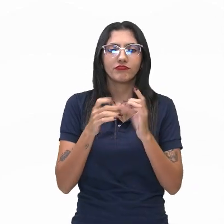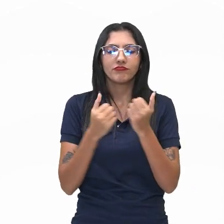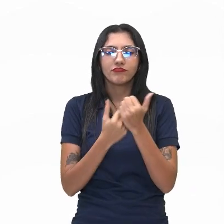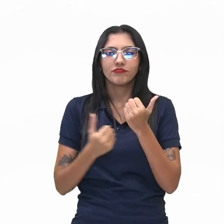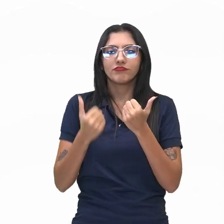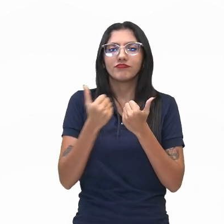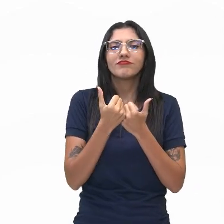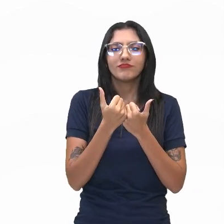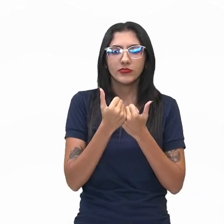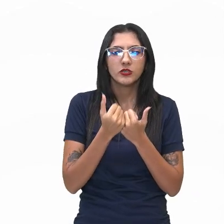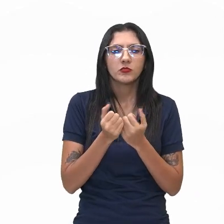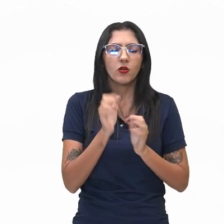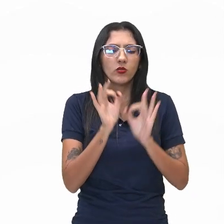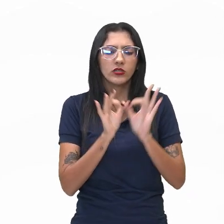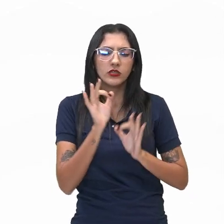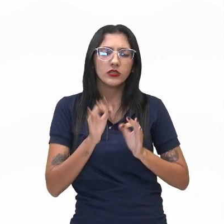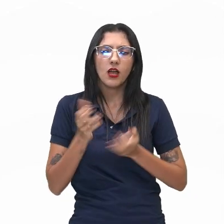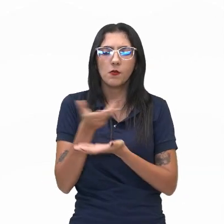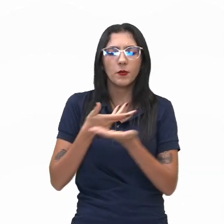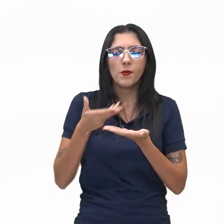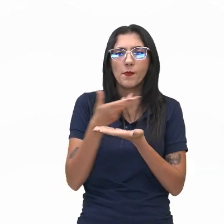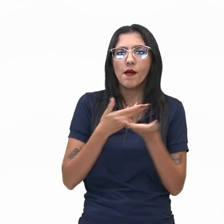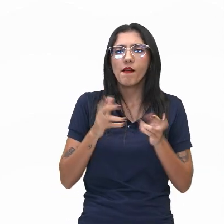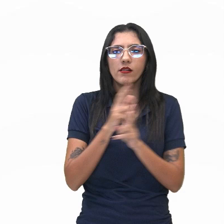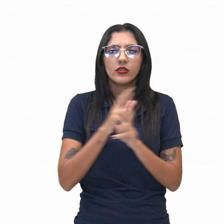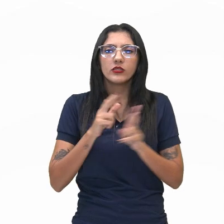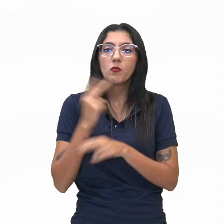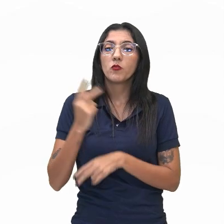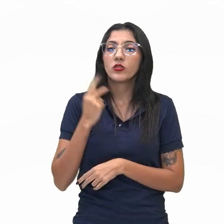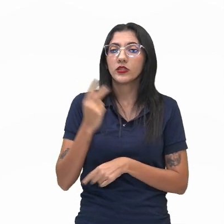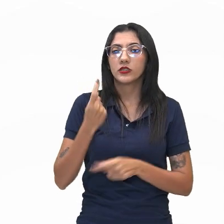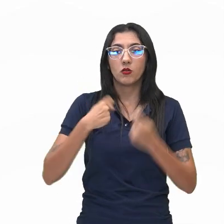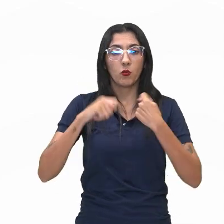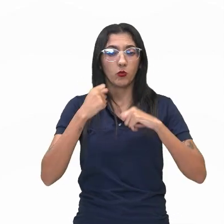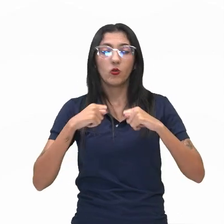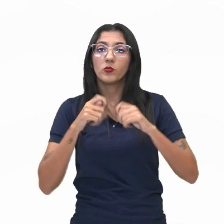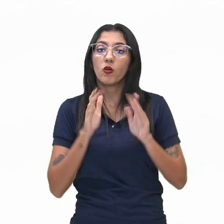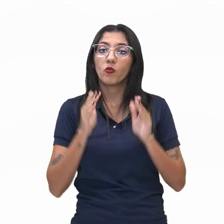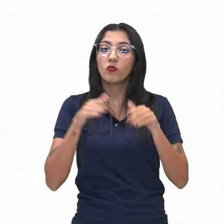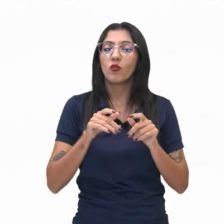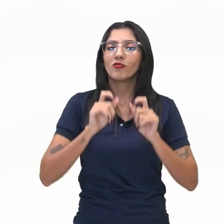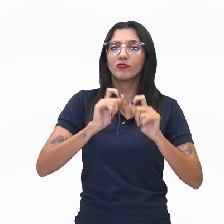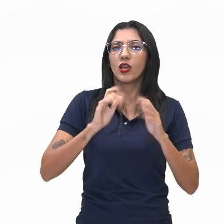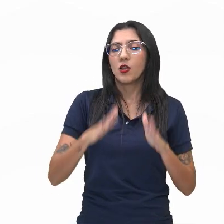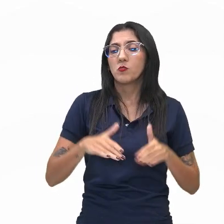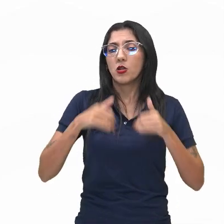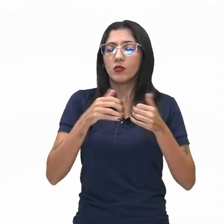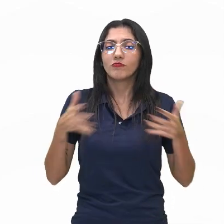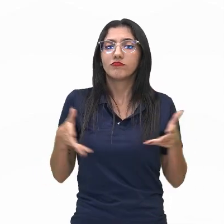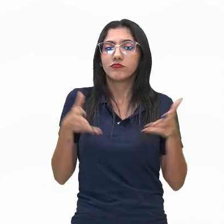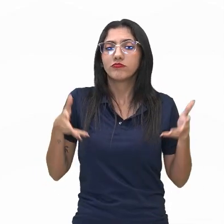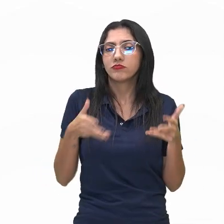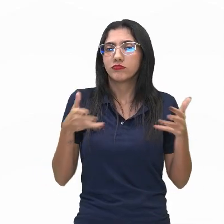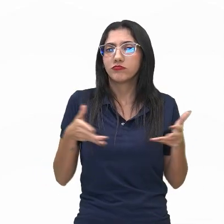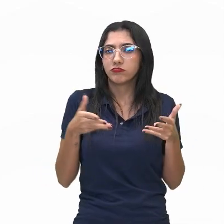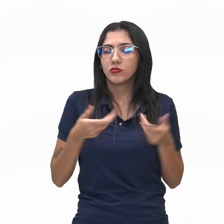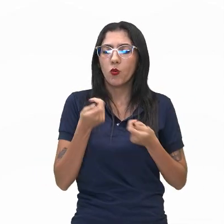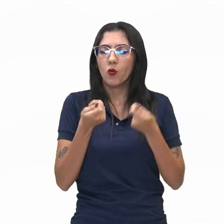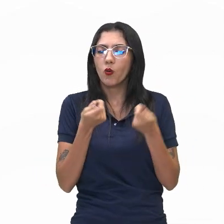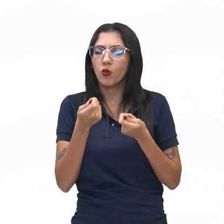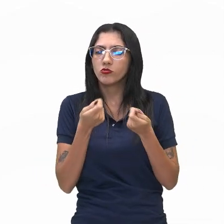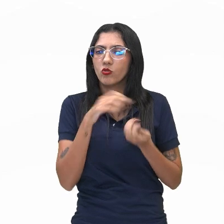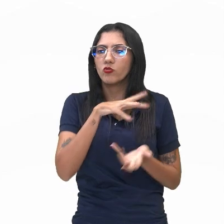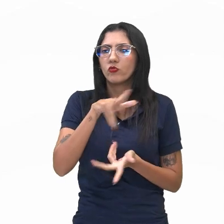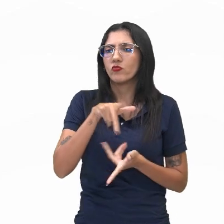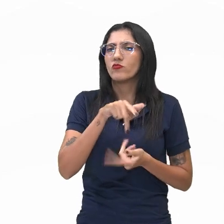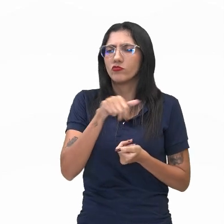suas questões econômicas e políticas, visando um papel mais proeminente na governança global, não deixando ali